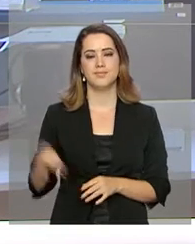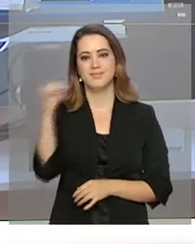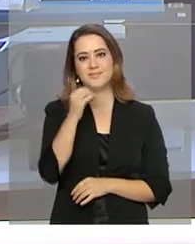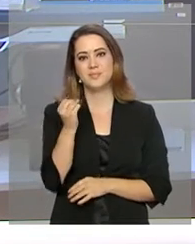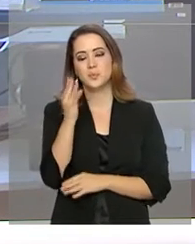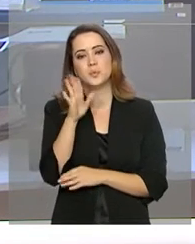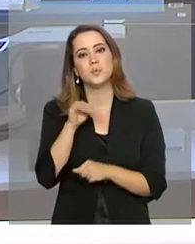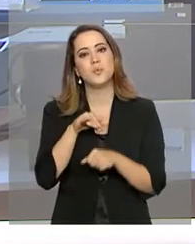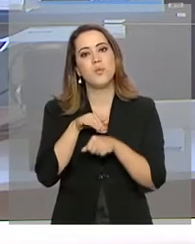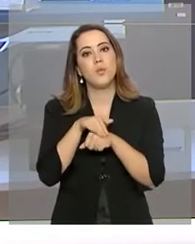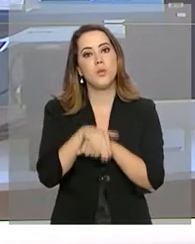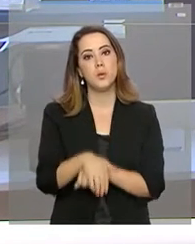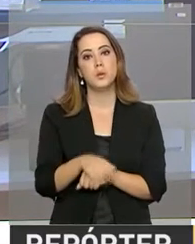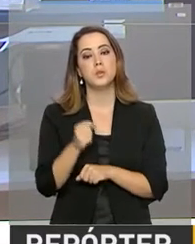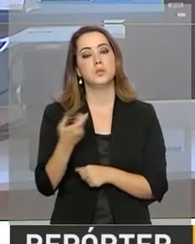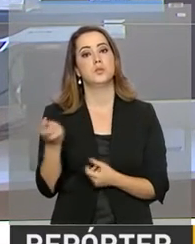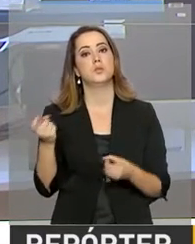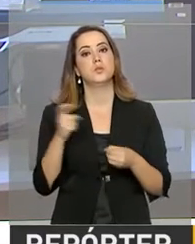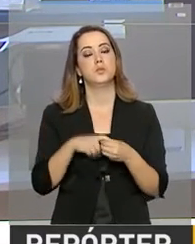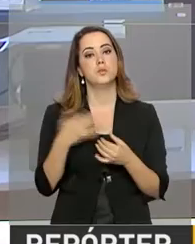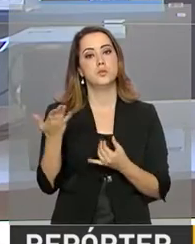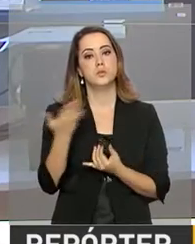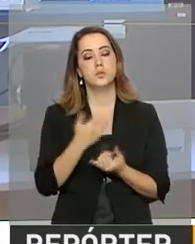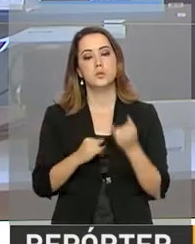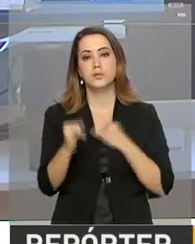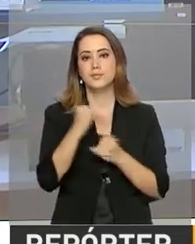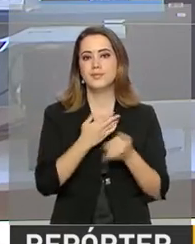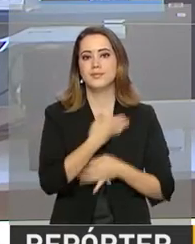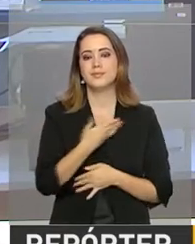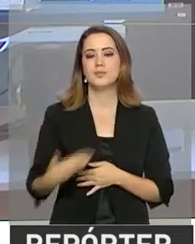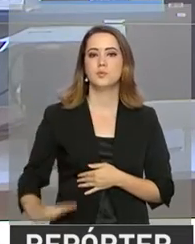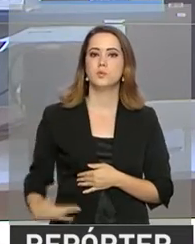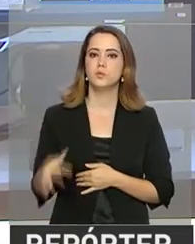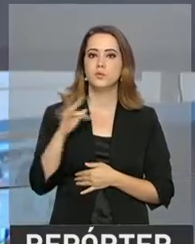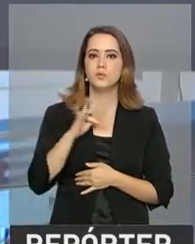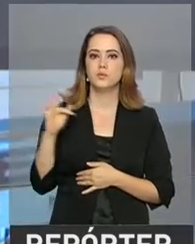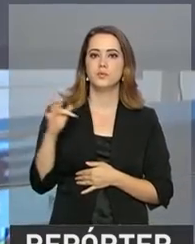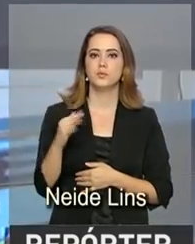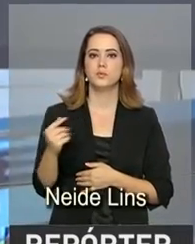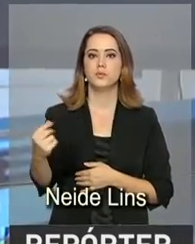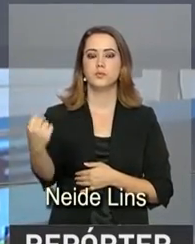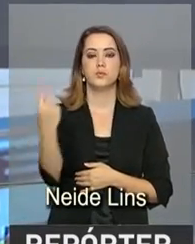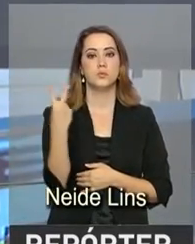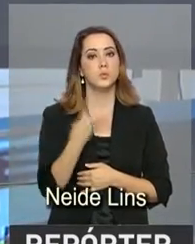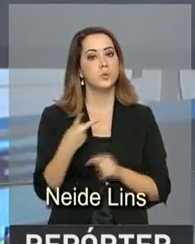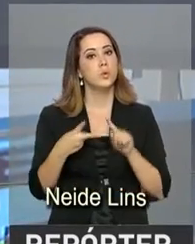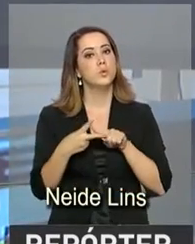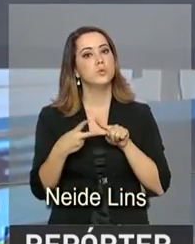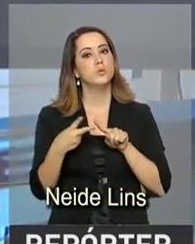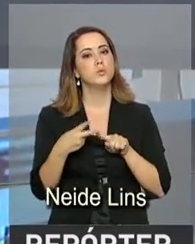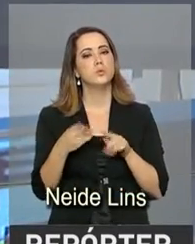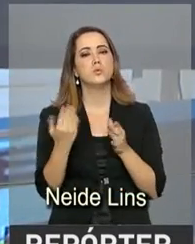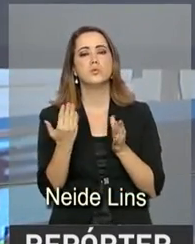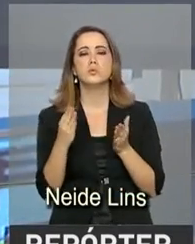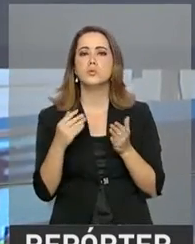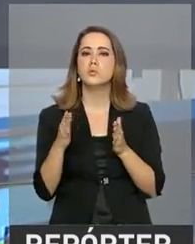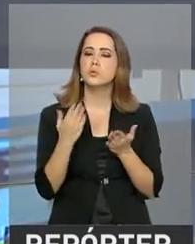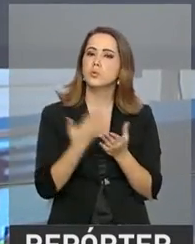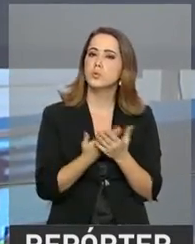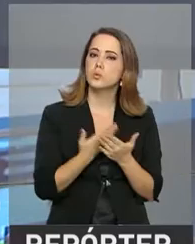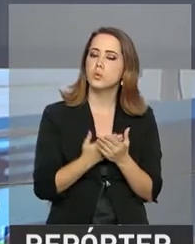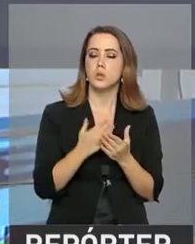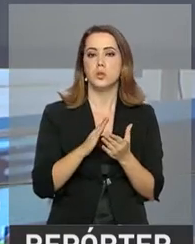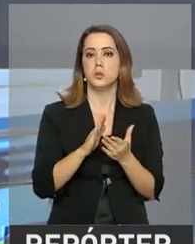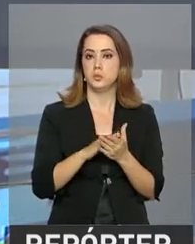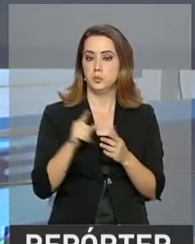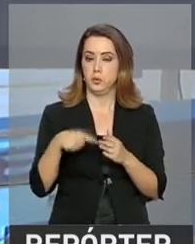Olá, boa noite. Estamos de volta com o repórter NBR e as notícias do governo federal. Dois projetos do governo em debate na